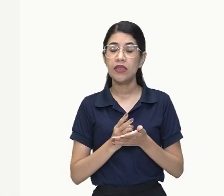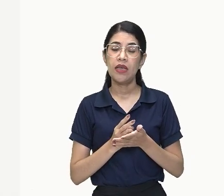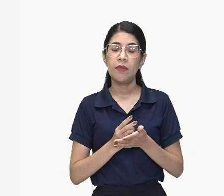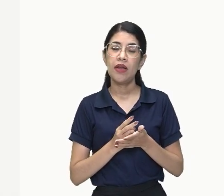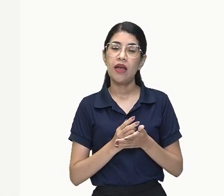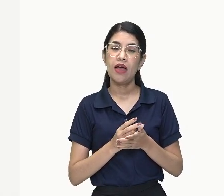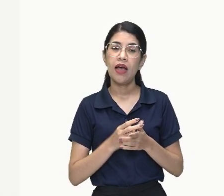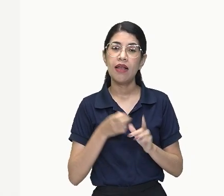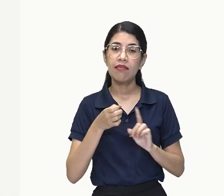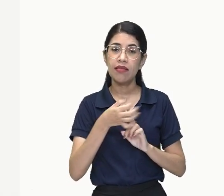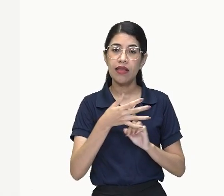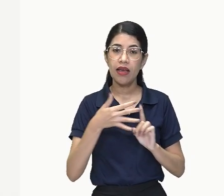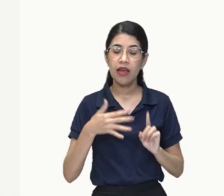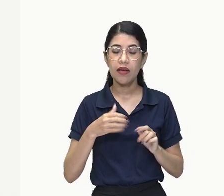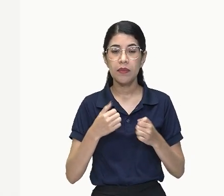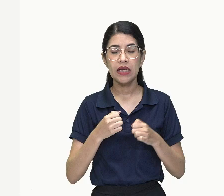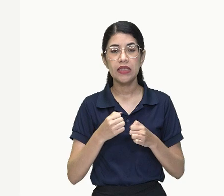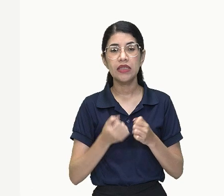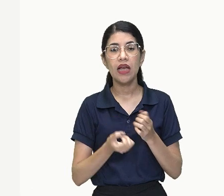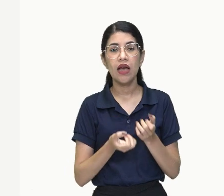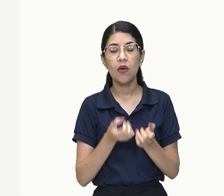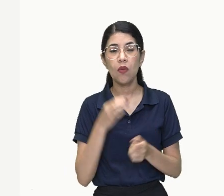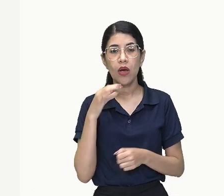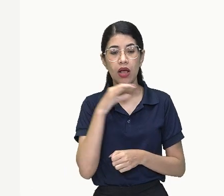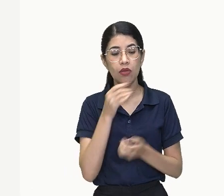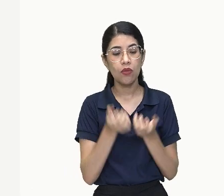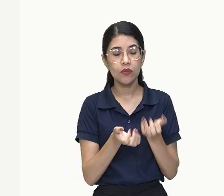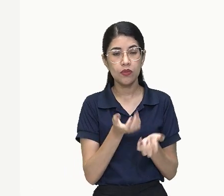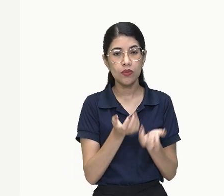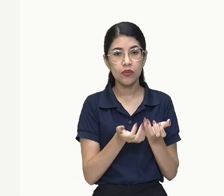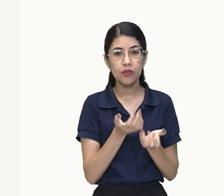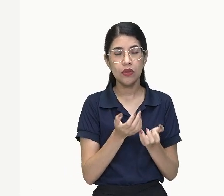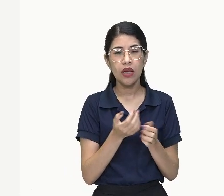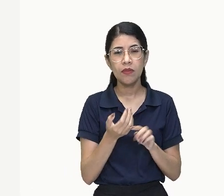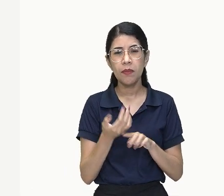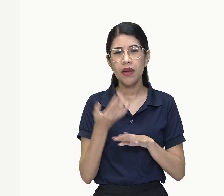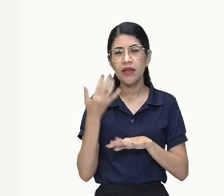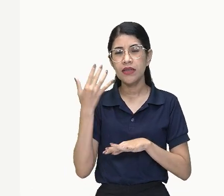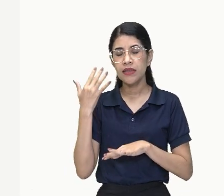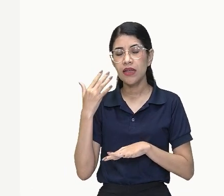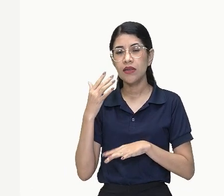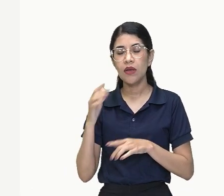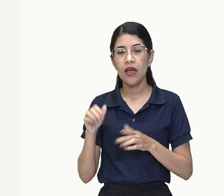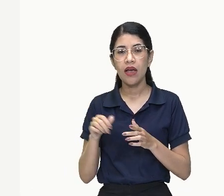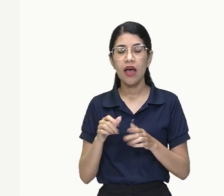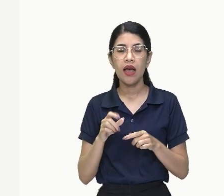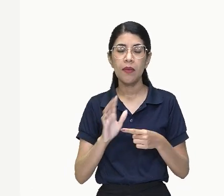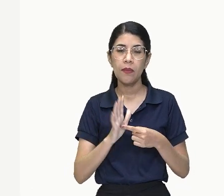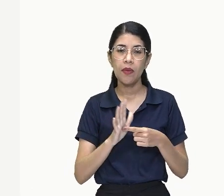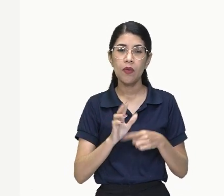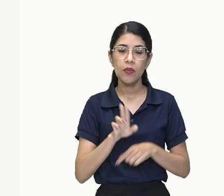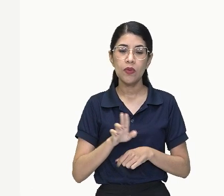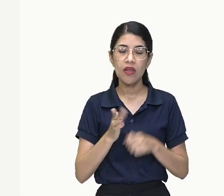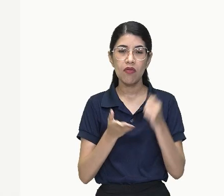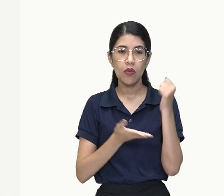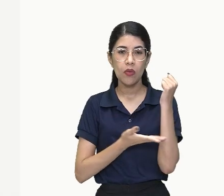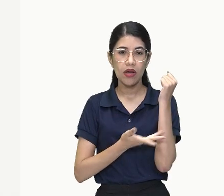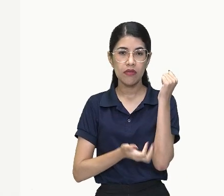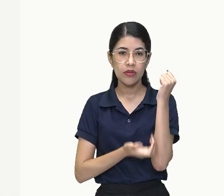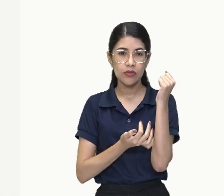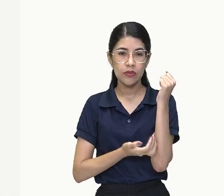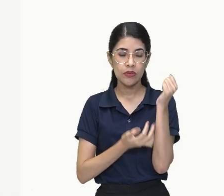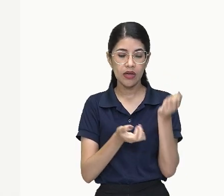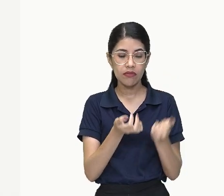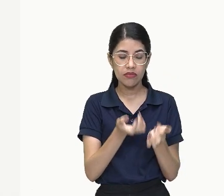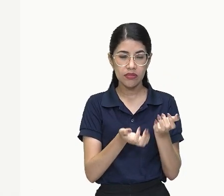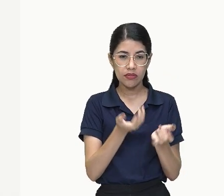térmica necessita de uma fonte de calor. Lá no começo, as primeiras máquinas térmicas funcionavam a partir da queima de carvão. Então, essa era a